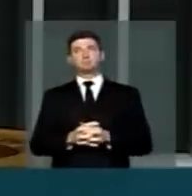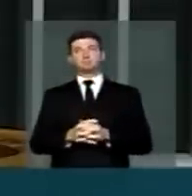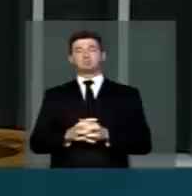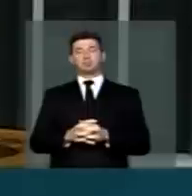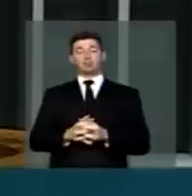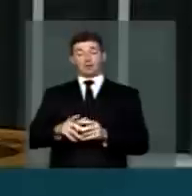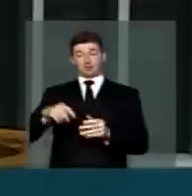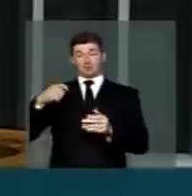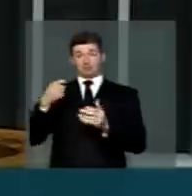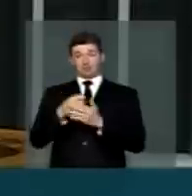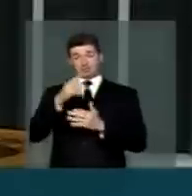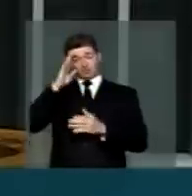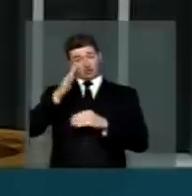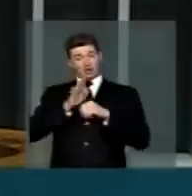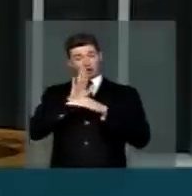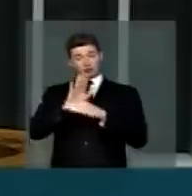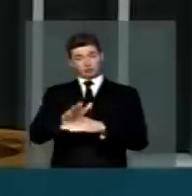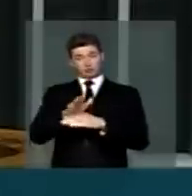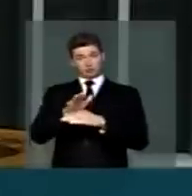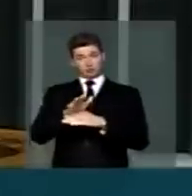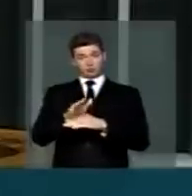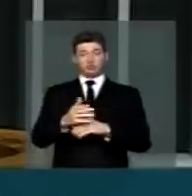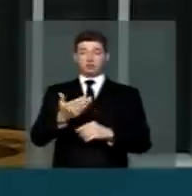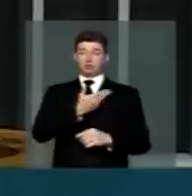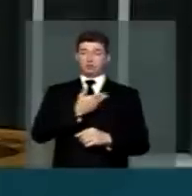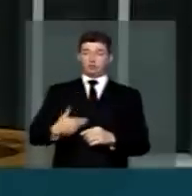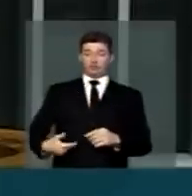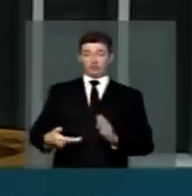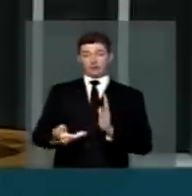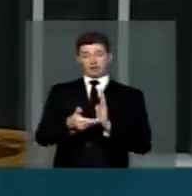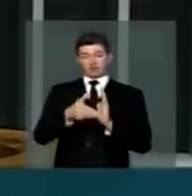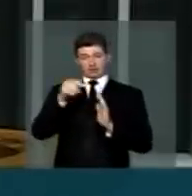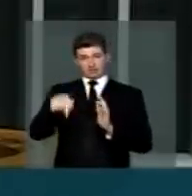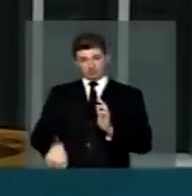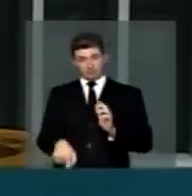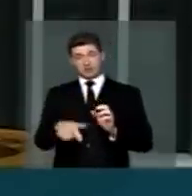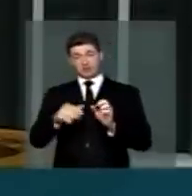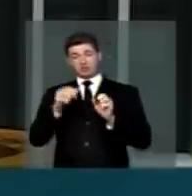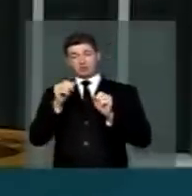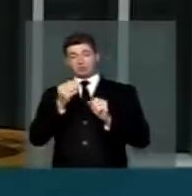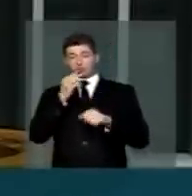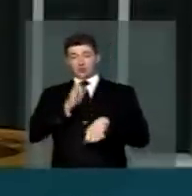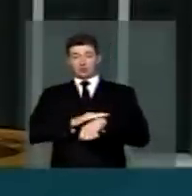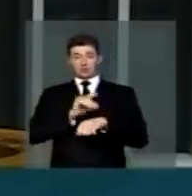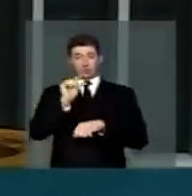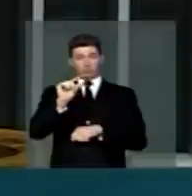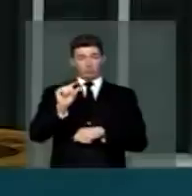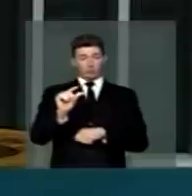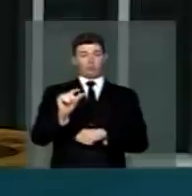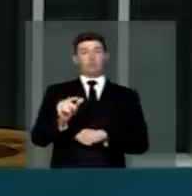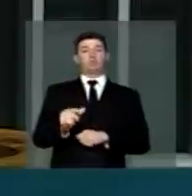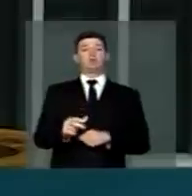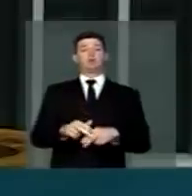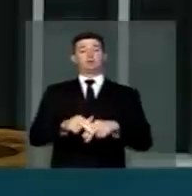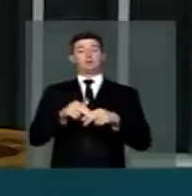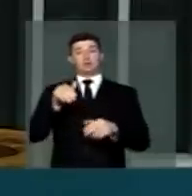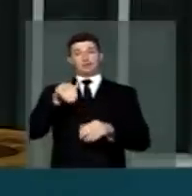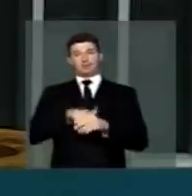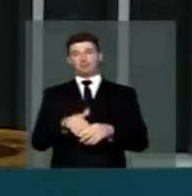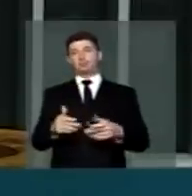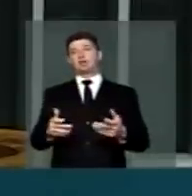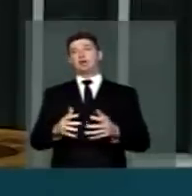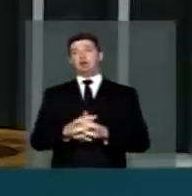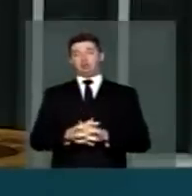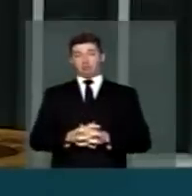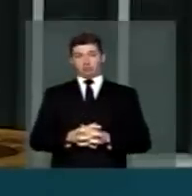grande contribuição que a Câmara Federal deverá dar nesse curto período que teremos de tempo devido às